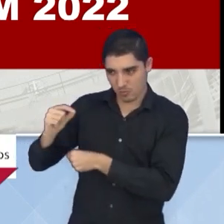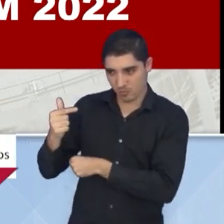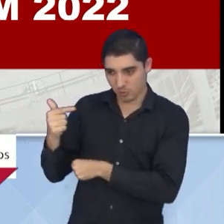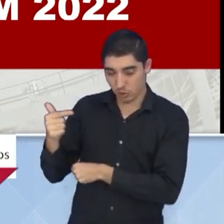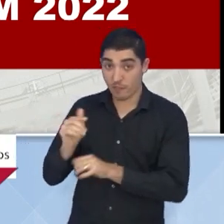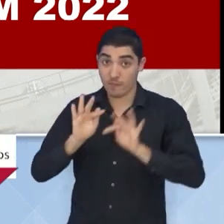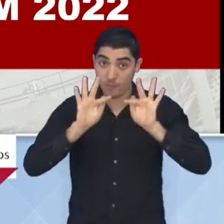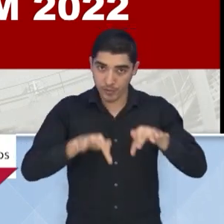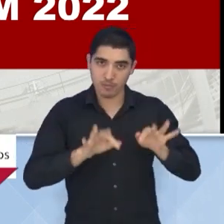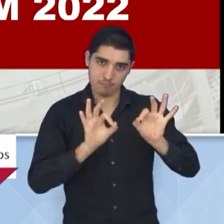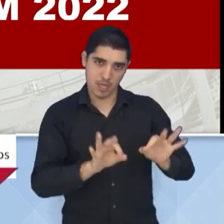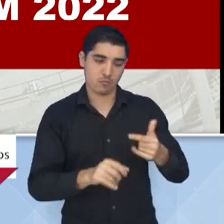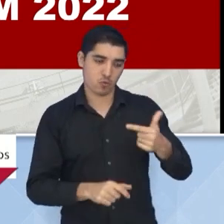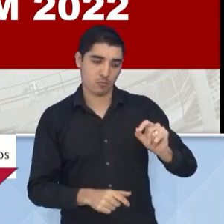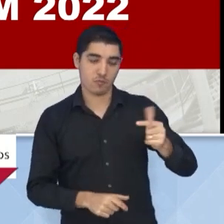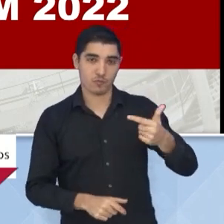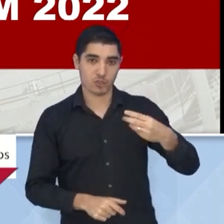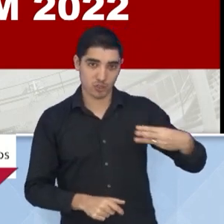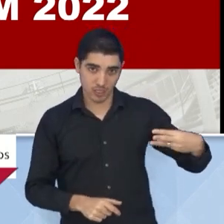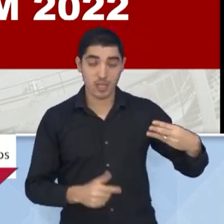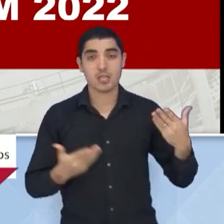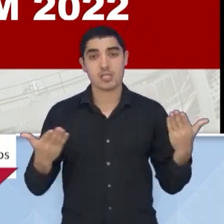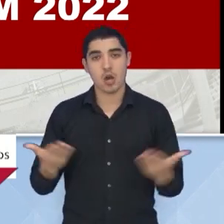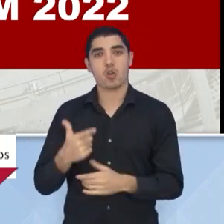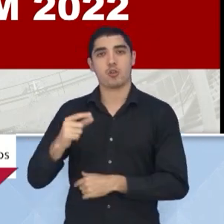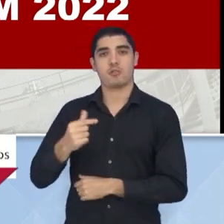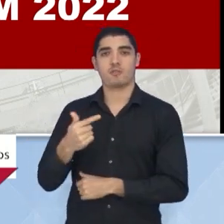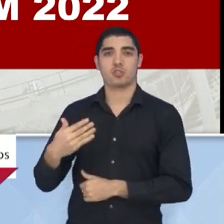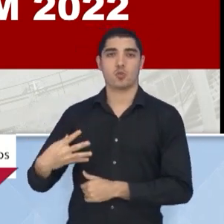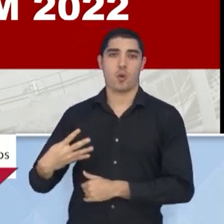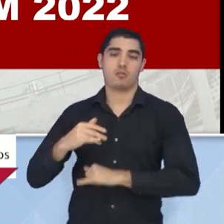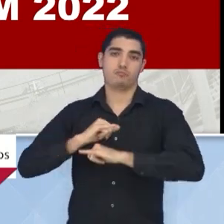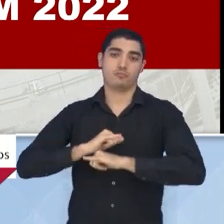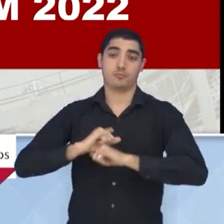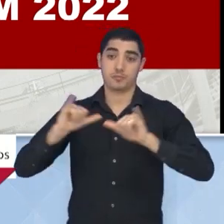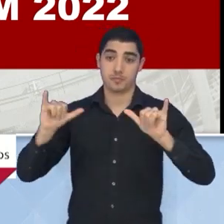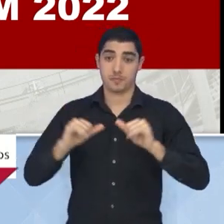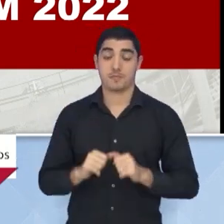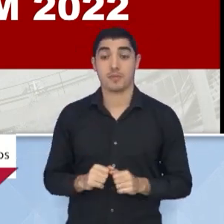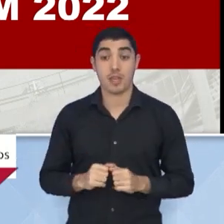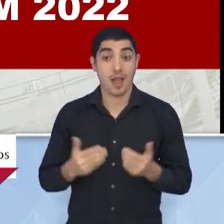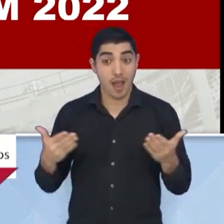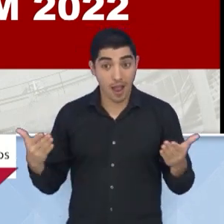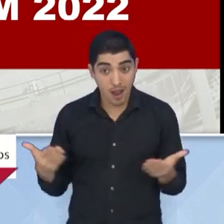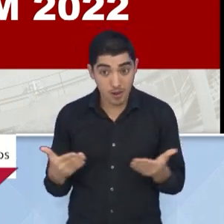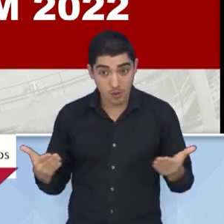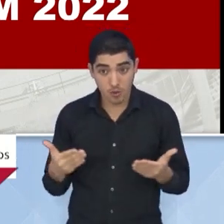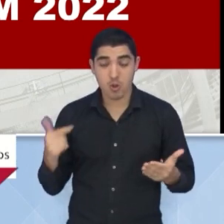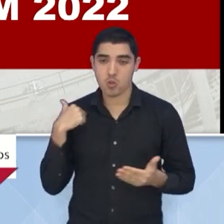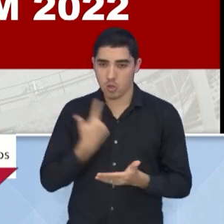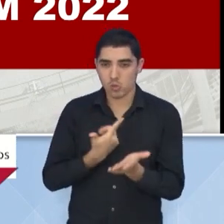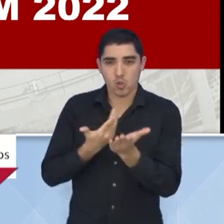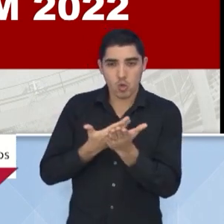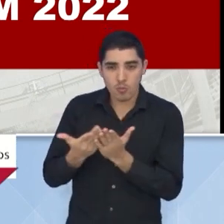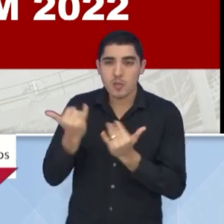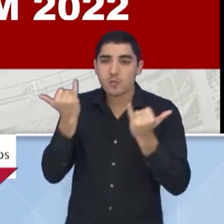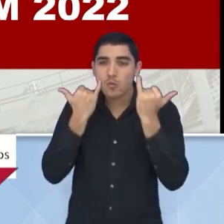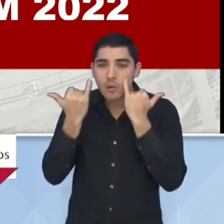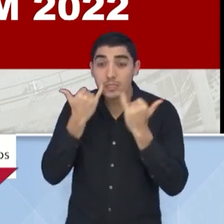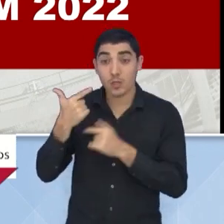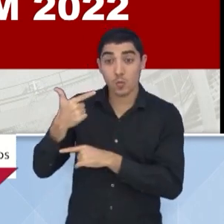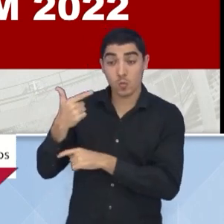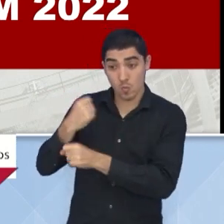de 2024 esse ano a gente tá coletando os dados de 2023 tá